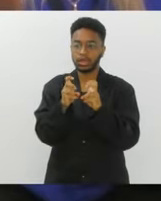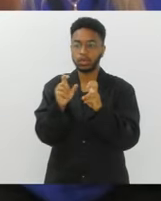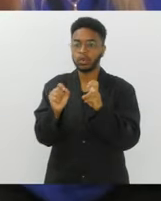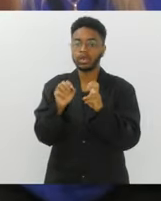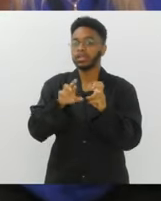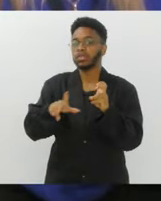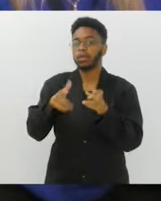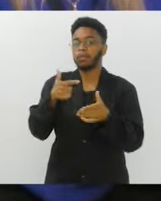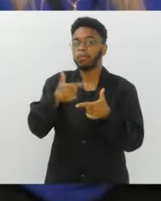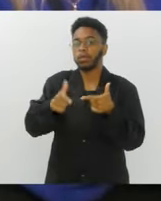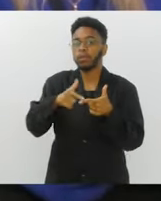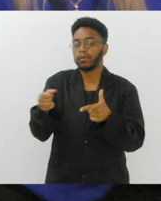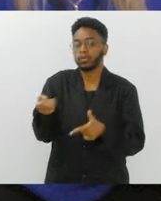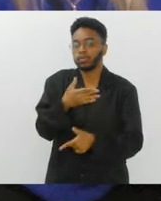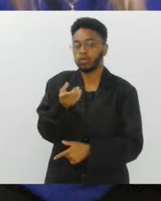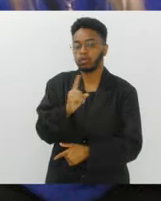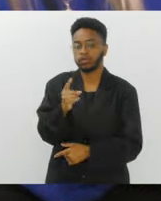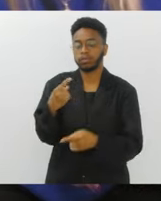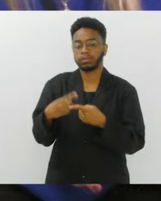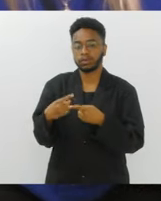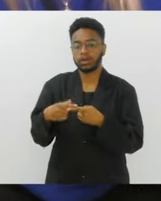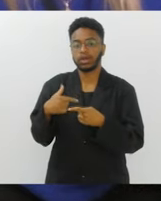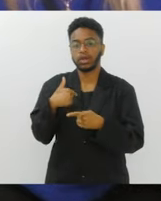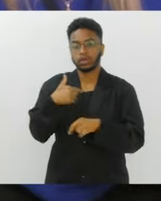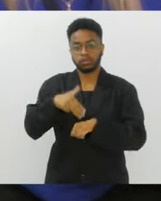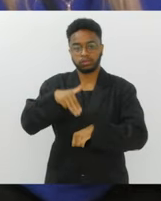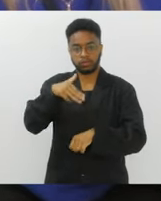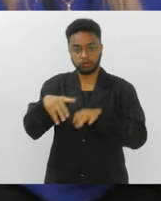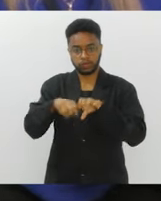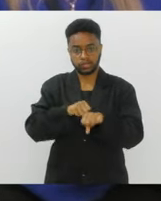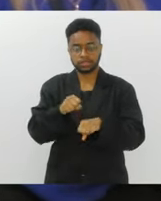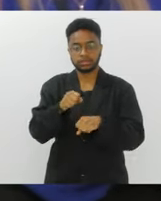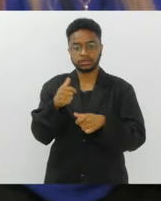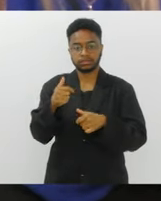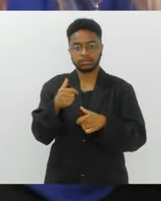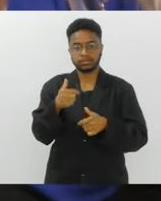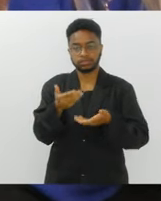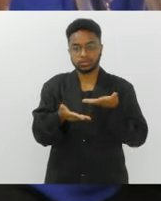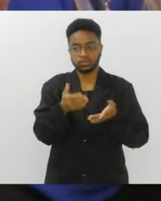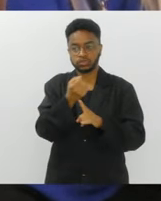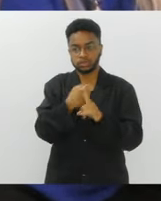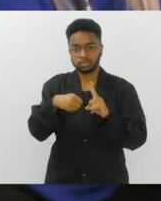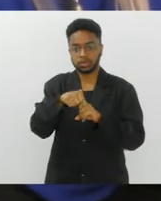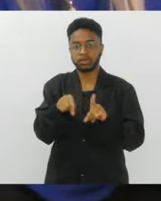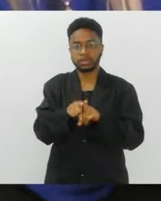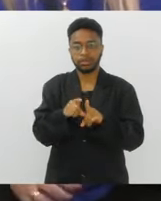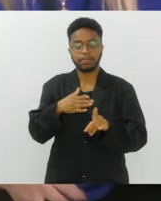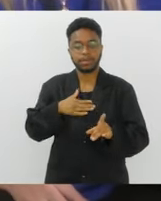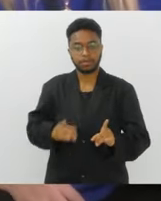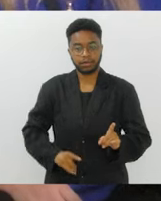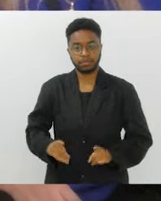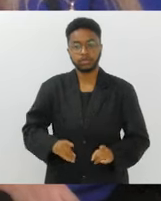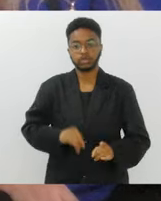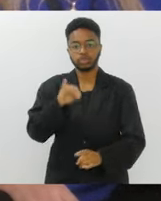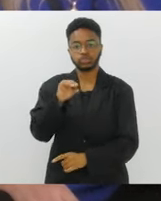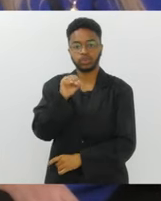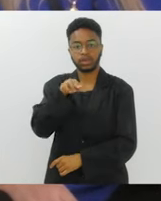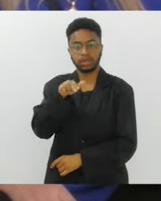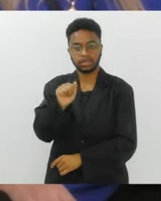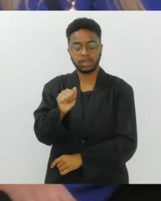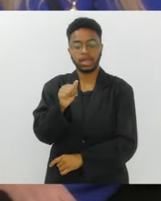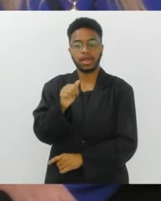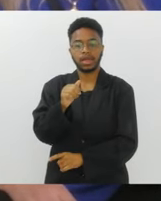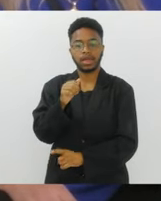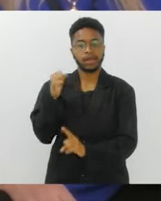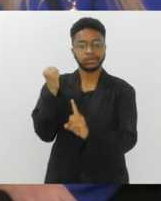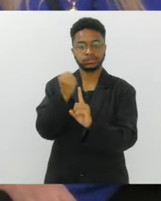embrólio novo. Eu sou mestre em serviço social, mas também sou prima da Joana Bonifácio, que foi assassinada em